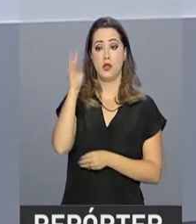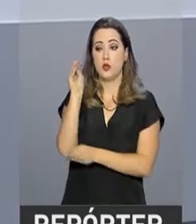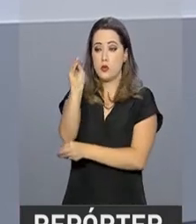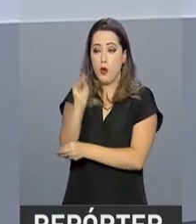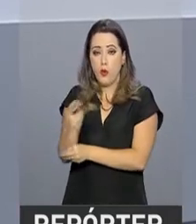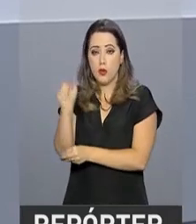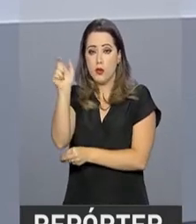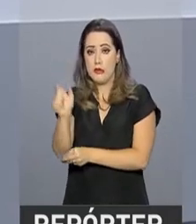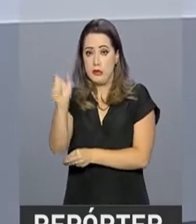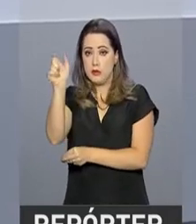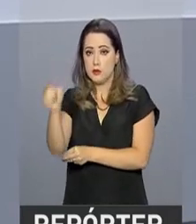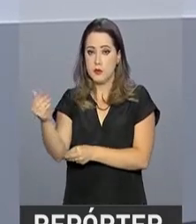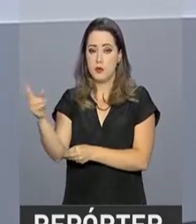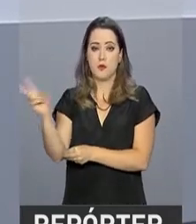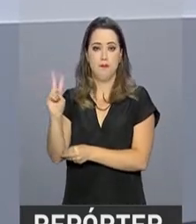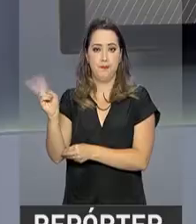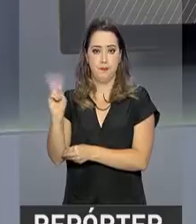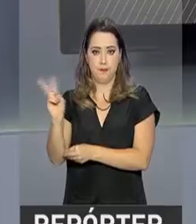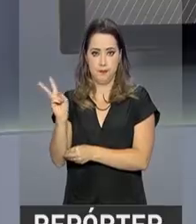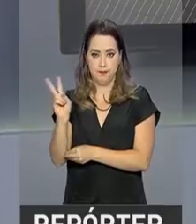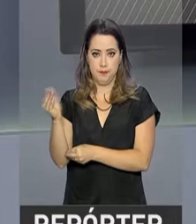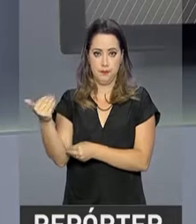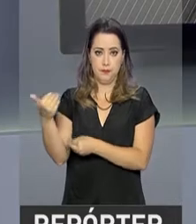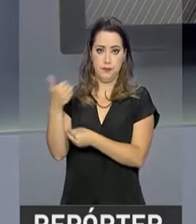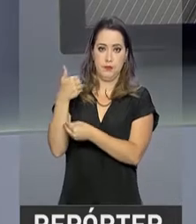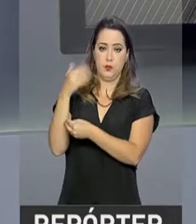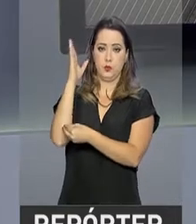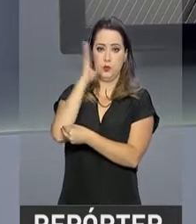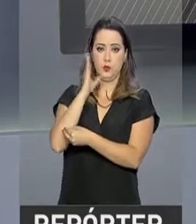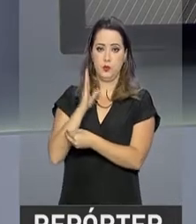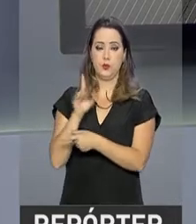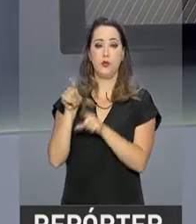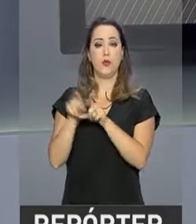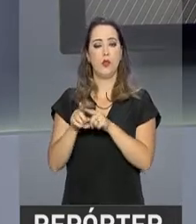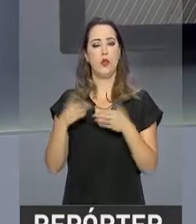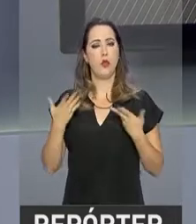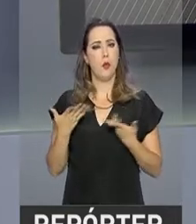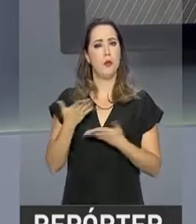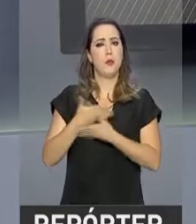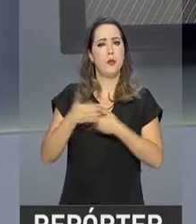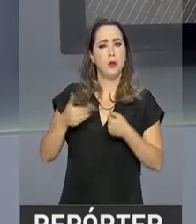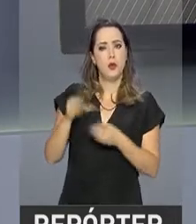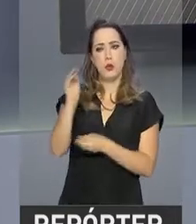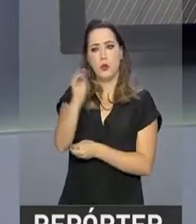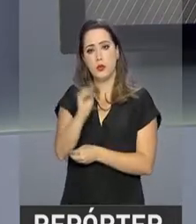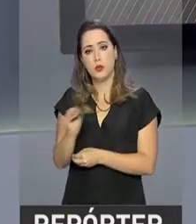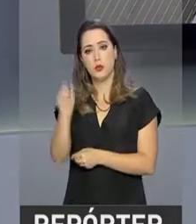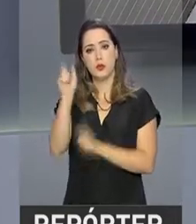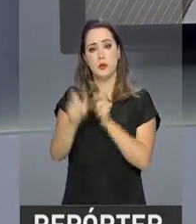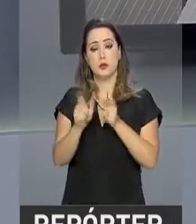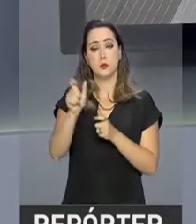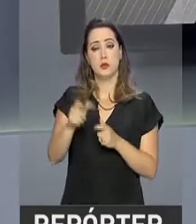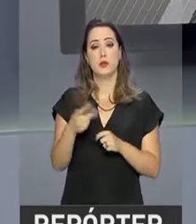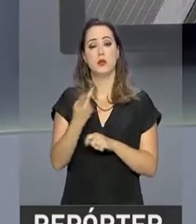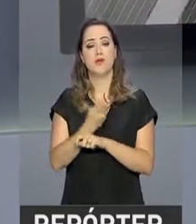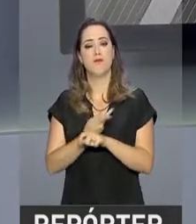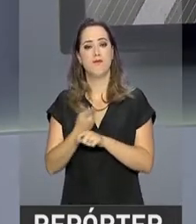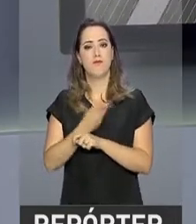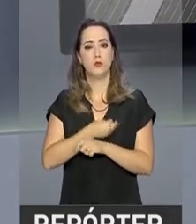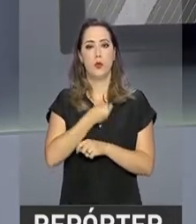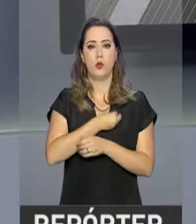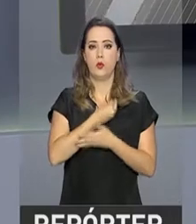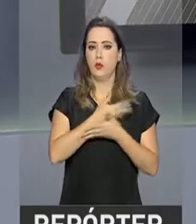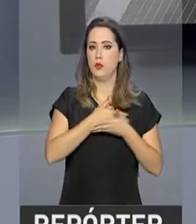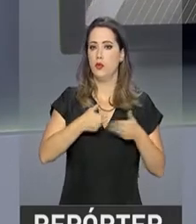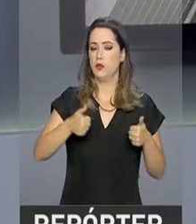aos refugiados venezuelanos e para reforçar o atendimento desses imigrantes que buscam um recomeço no brasil foi